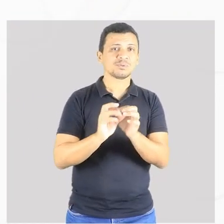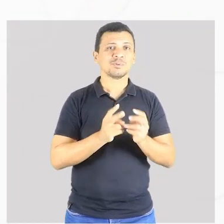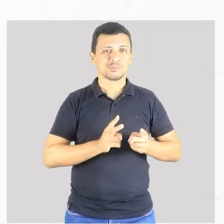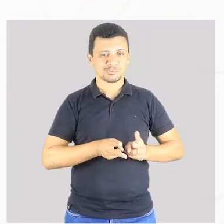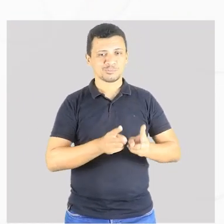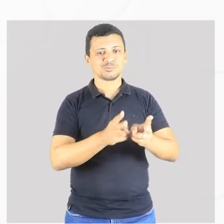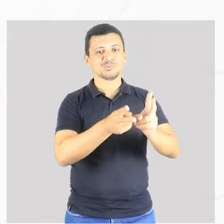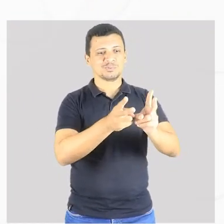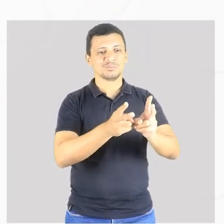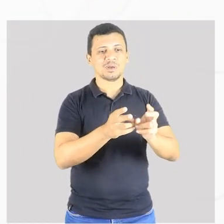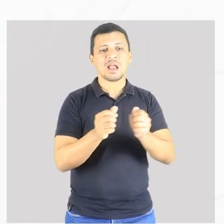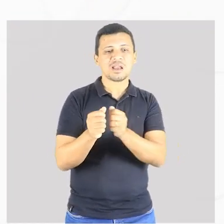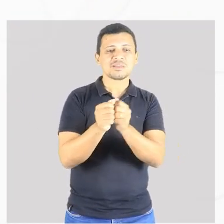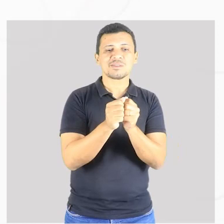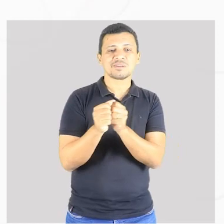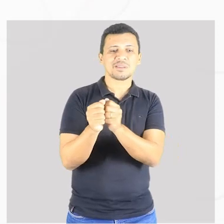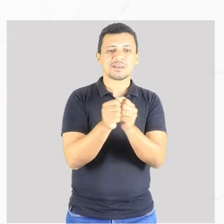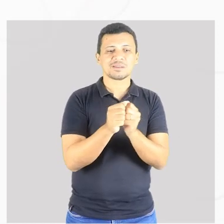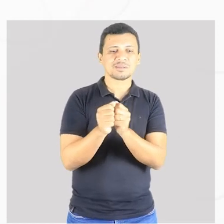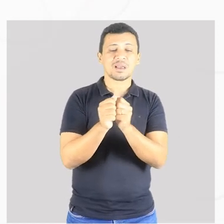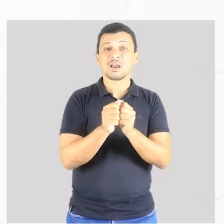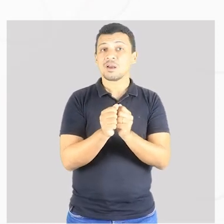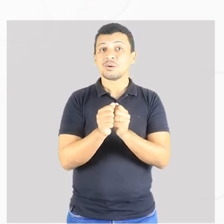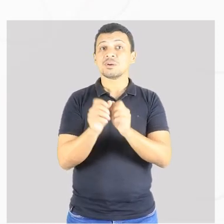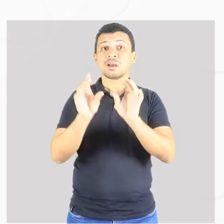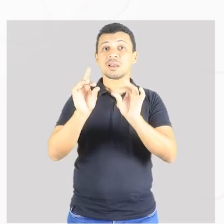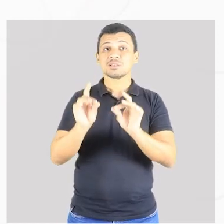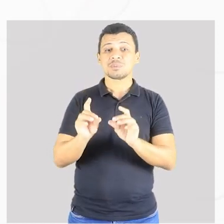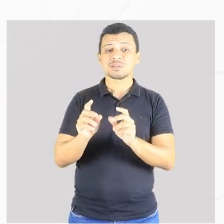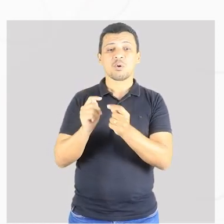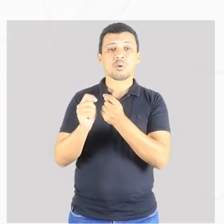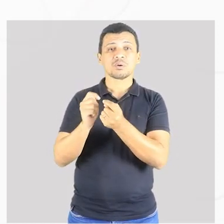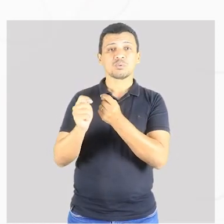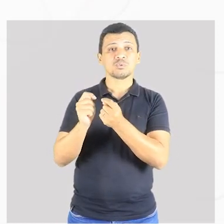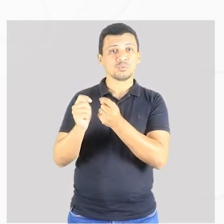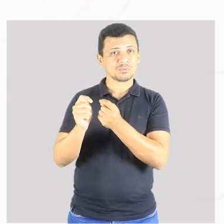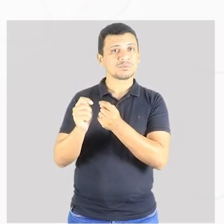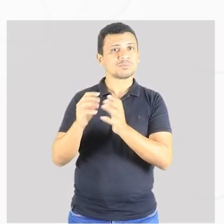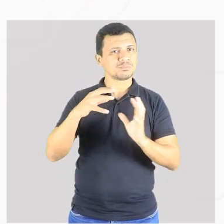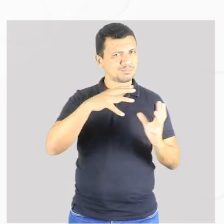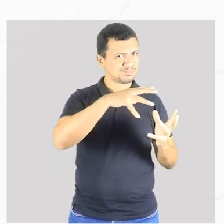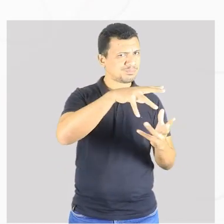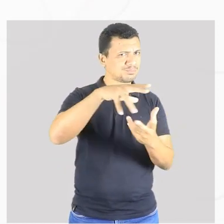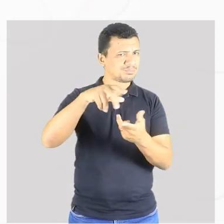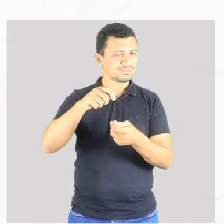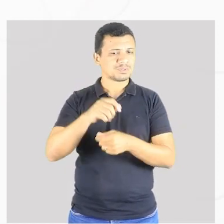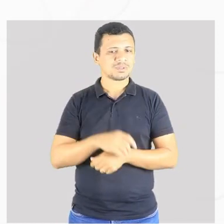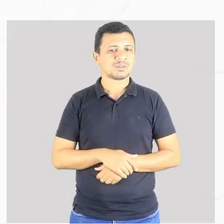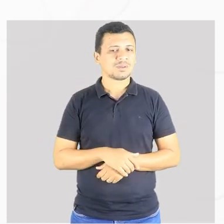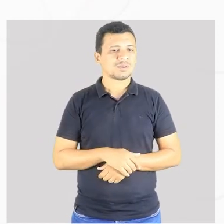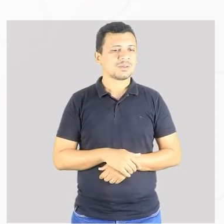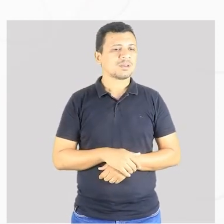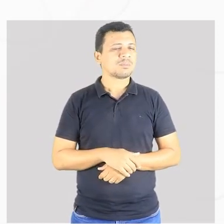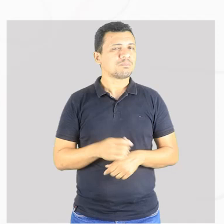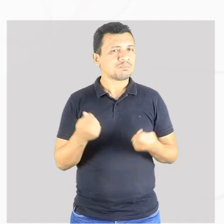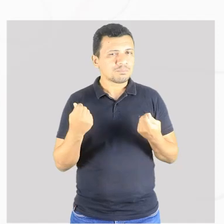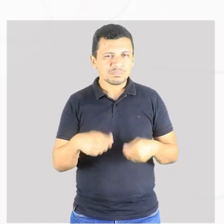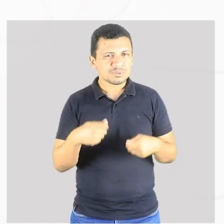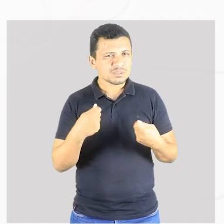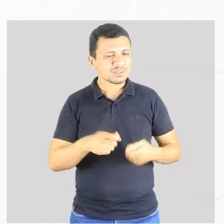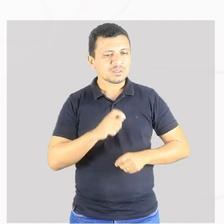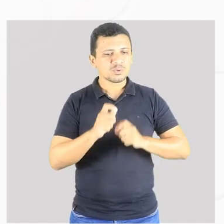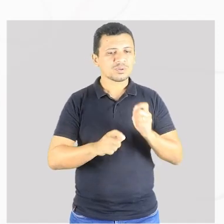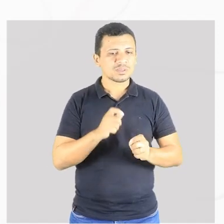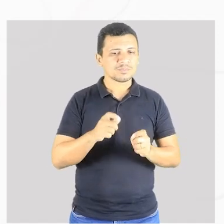processo contínuo de integração, em especial econômica do globo. Para tal, torna-se necessário